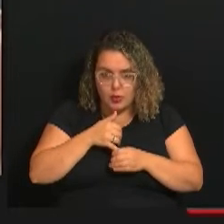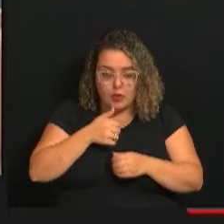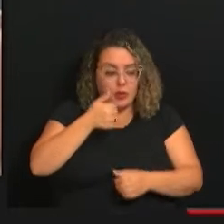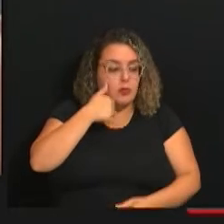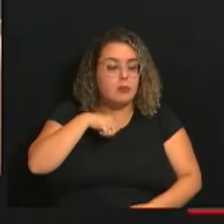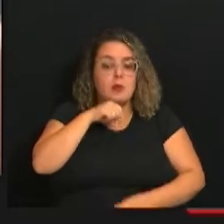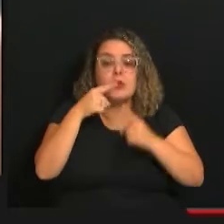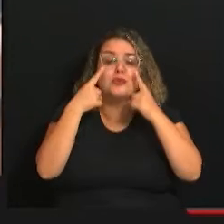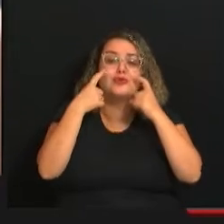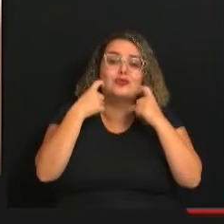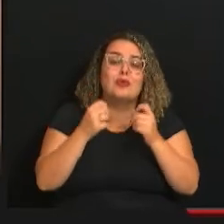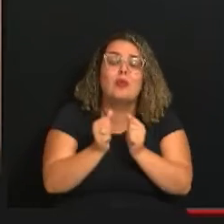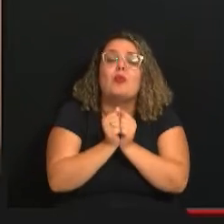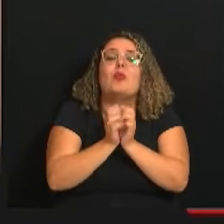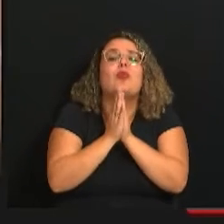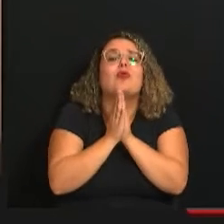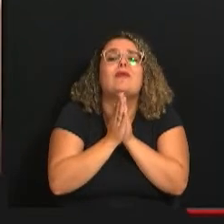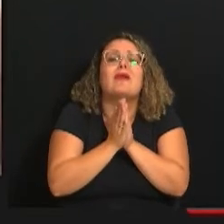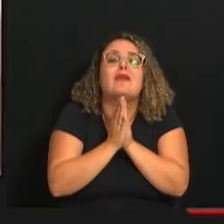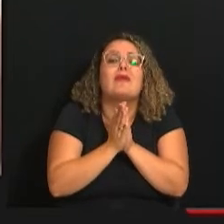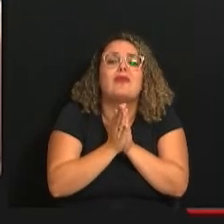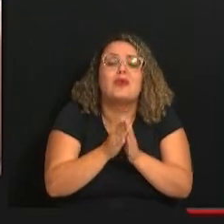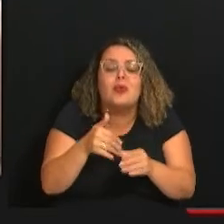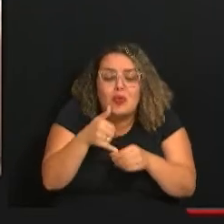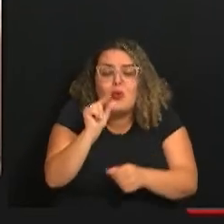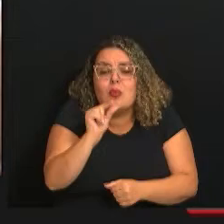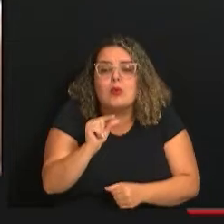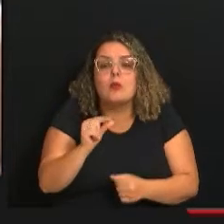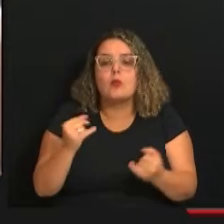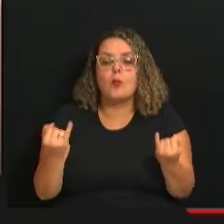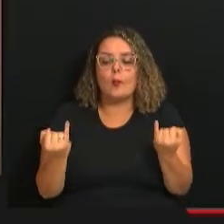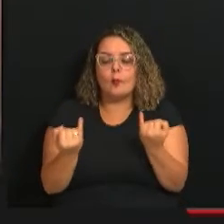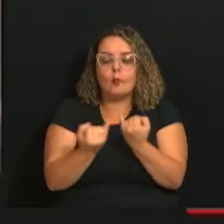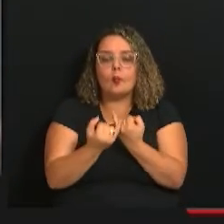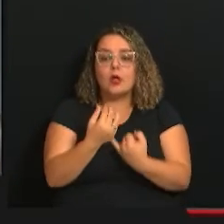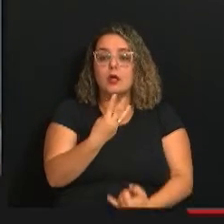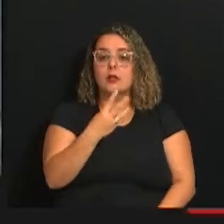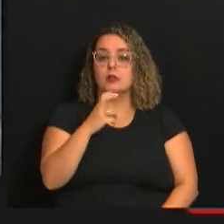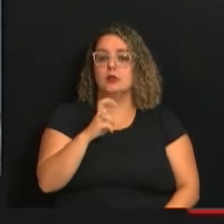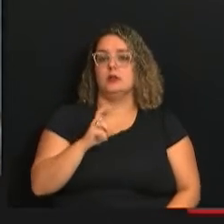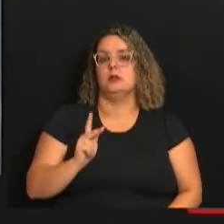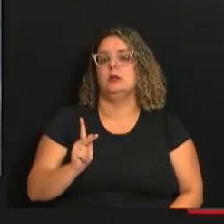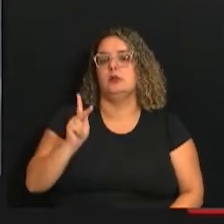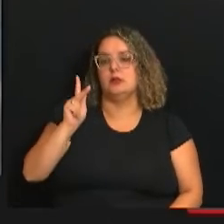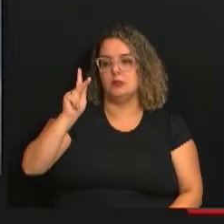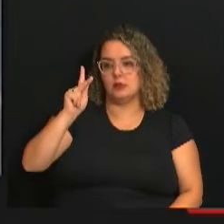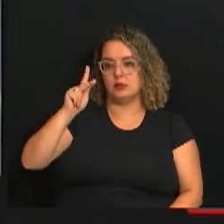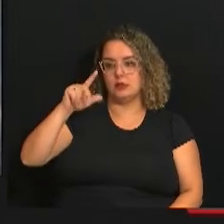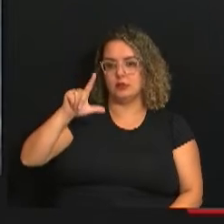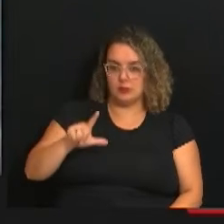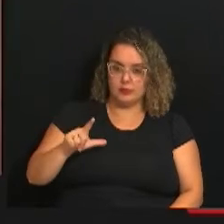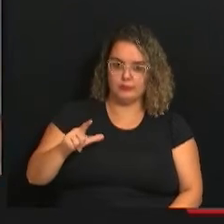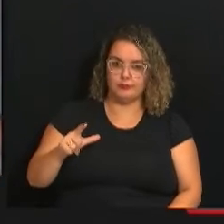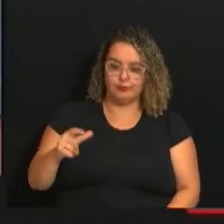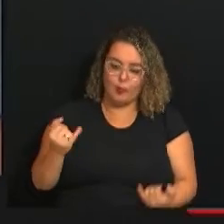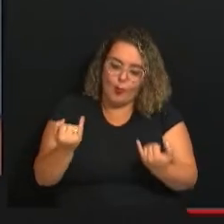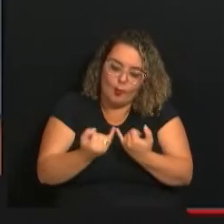não só o sentido para a minha vida, mas a força para enfrentar dia a dia desses 7 meses e dessa